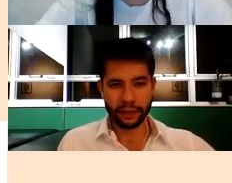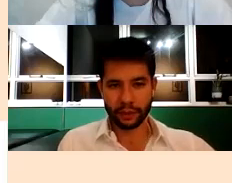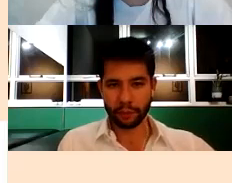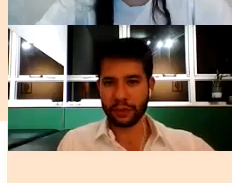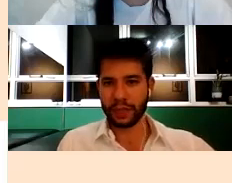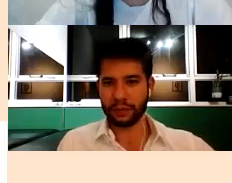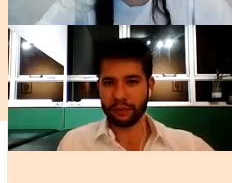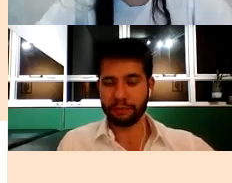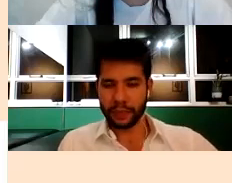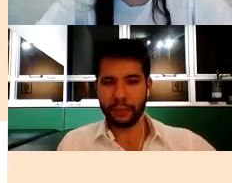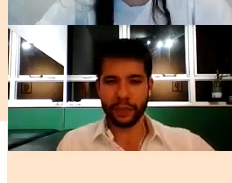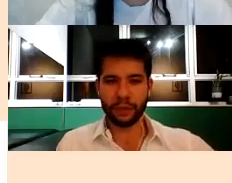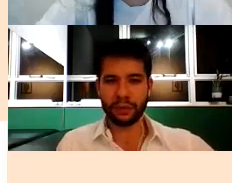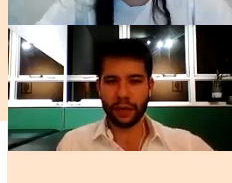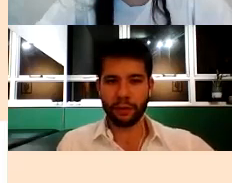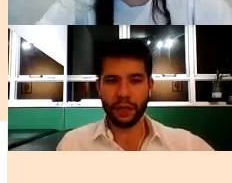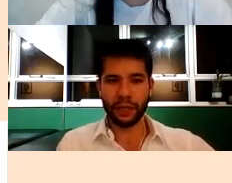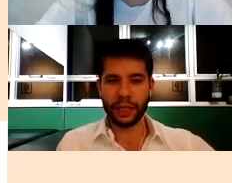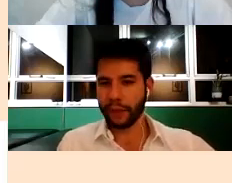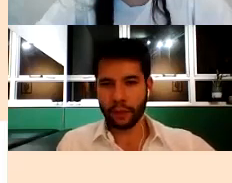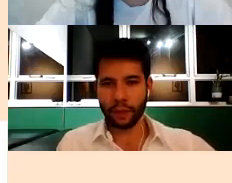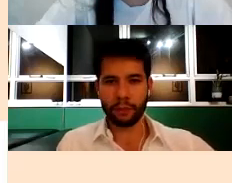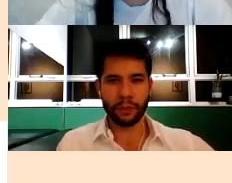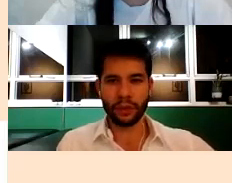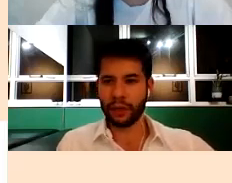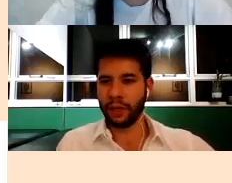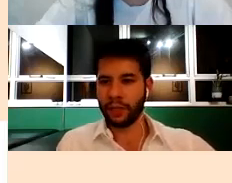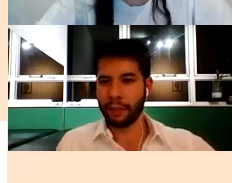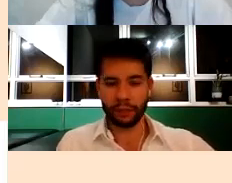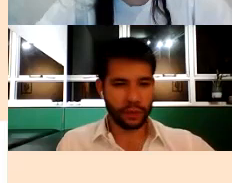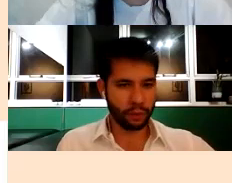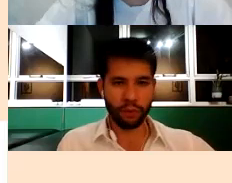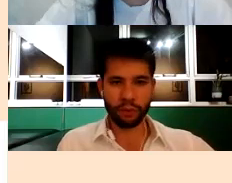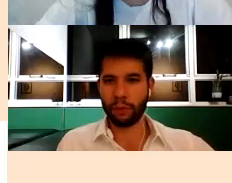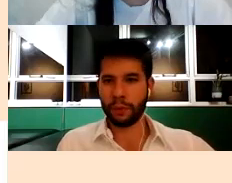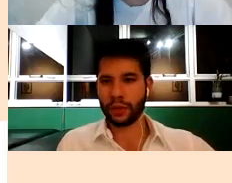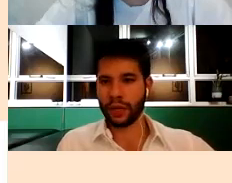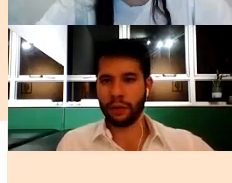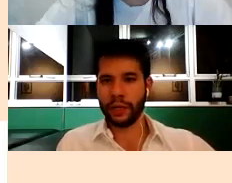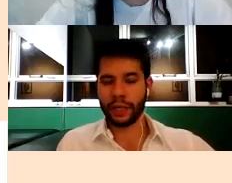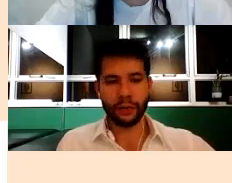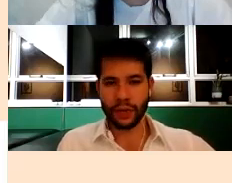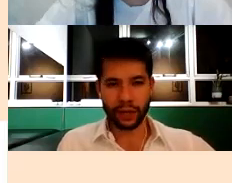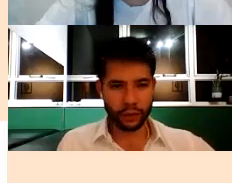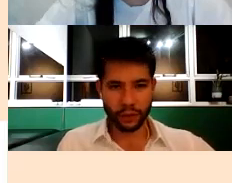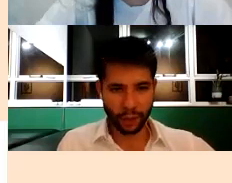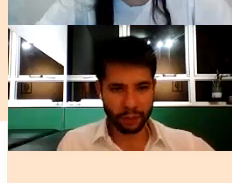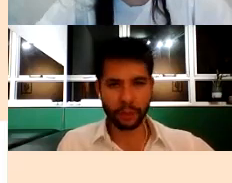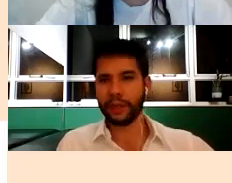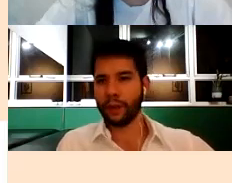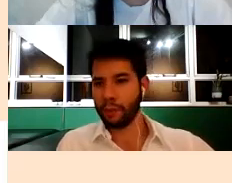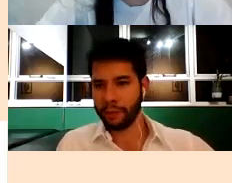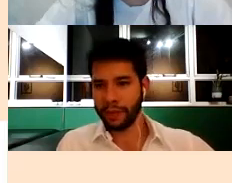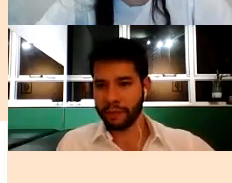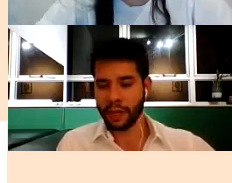sim, do profissional. Principalmente o profissional que não acolhe, o profissional que é preconceituoso, o profissional que não enxerga o seu próprio